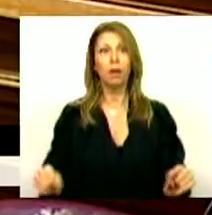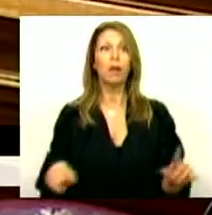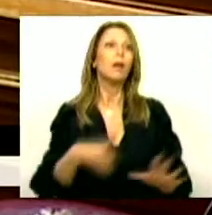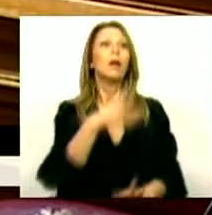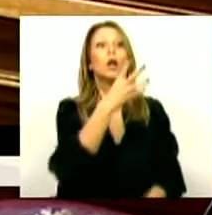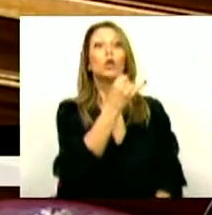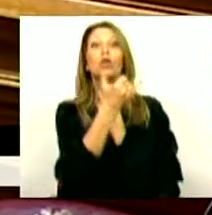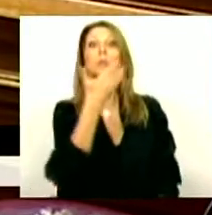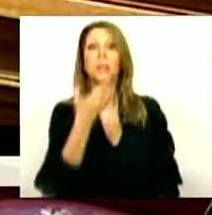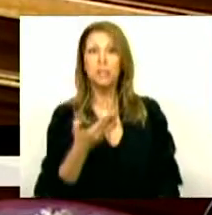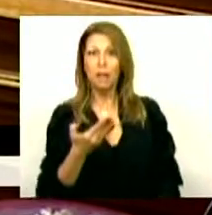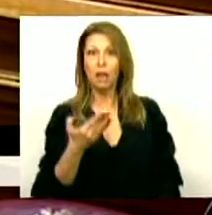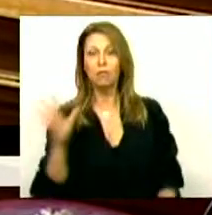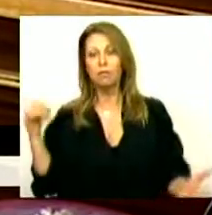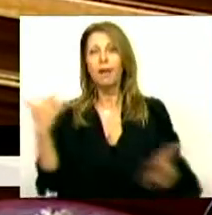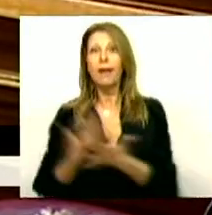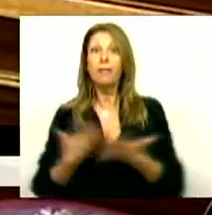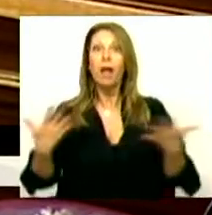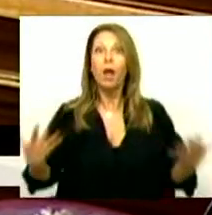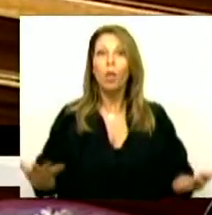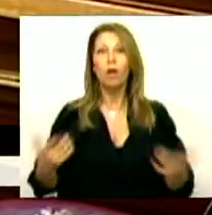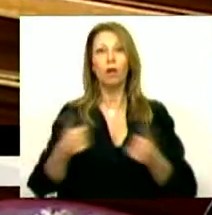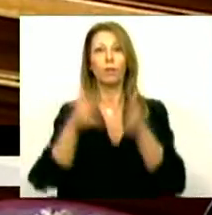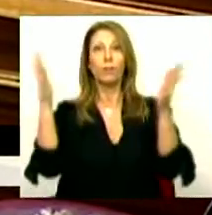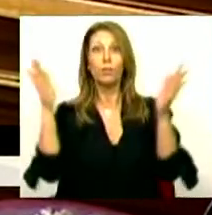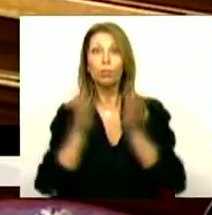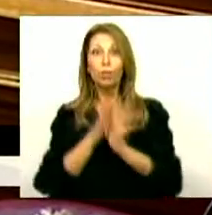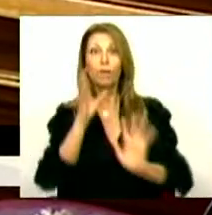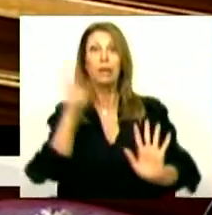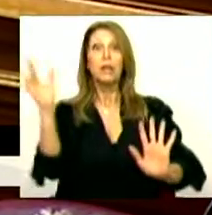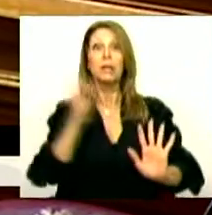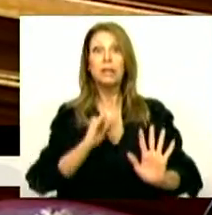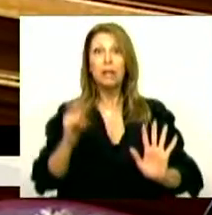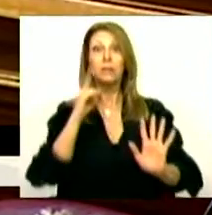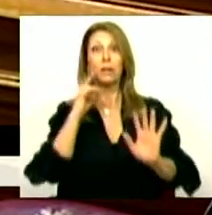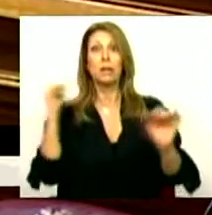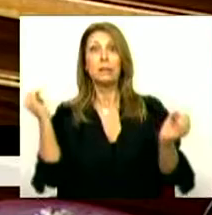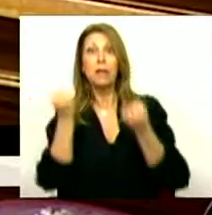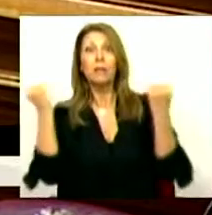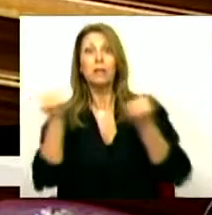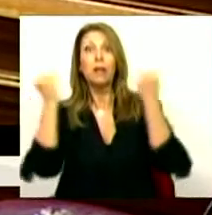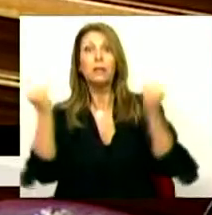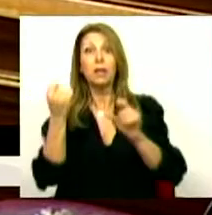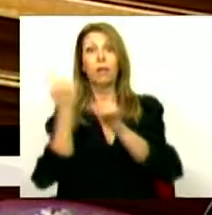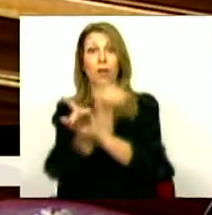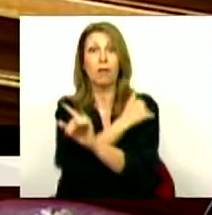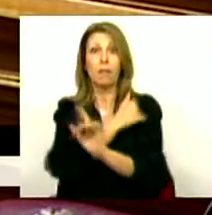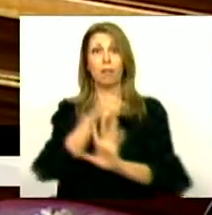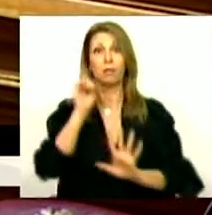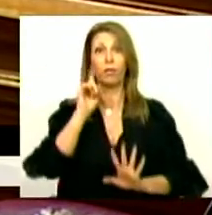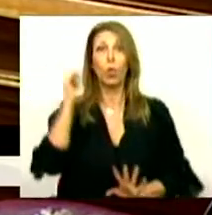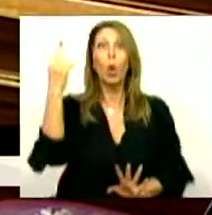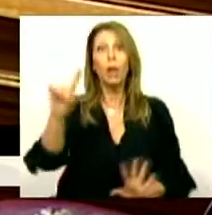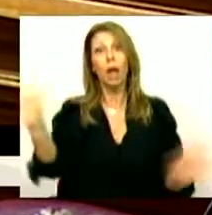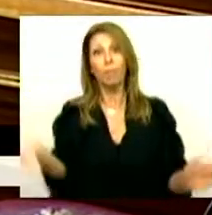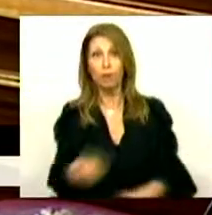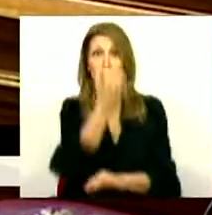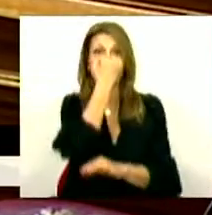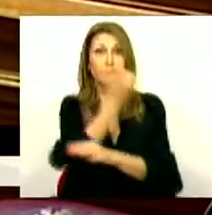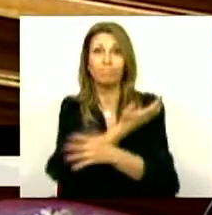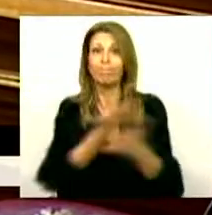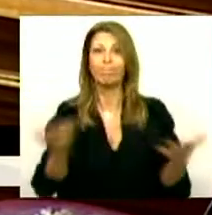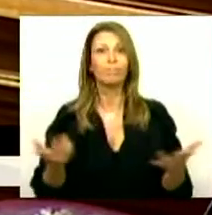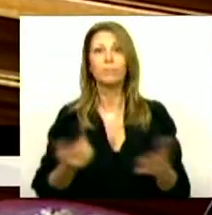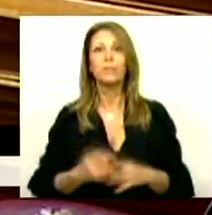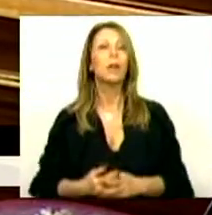as diligências, todas falhadas, para salvaguarda deste património. O Partido Socialista levou este assunto por